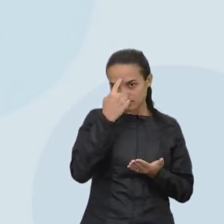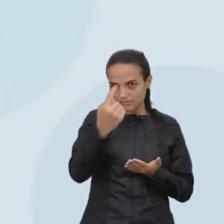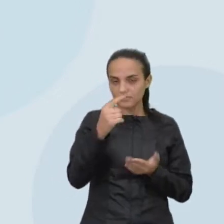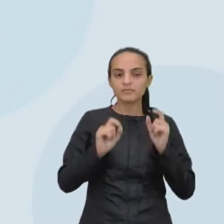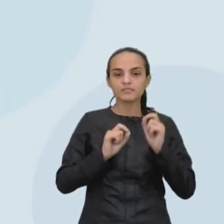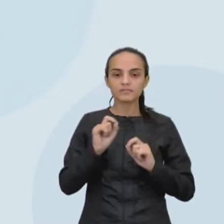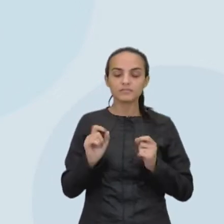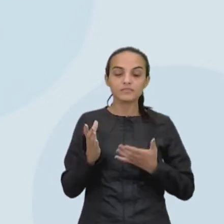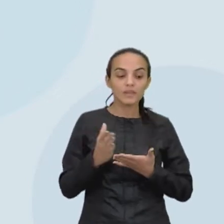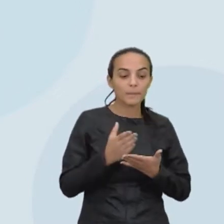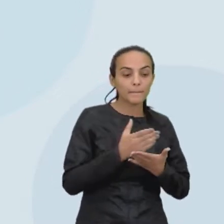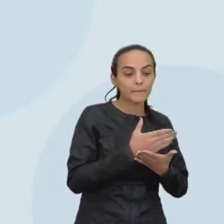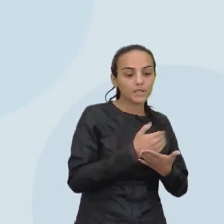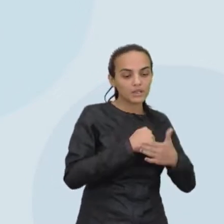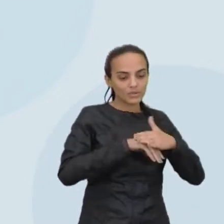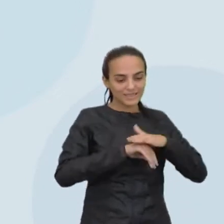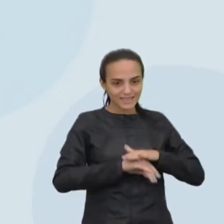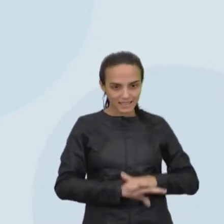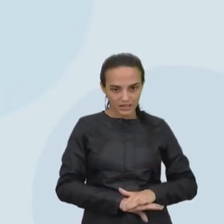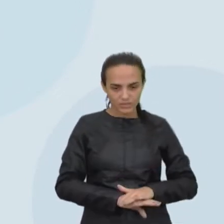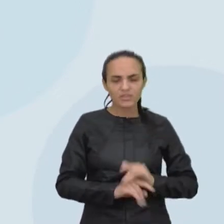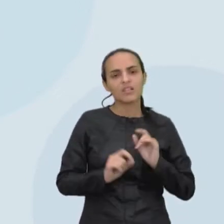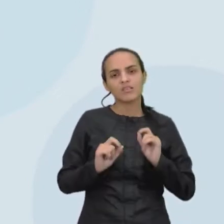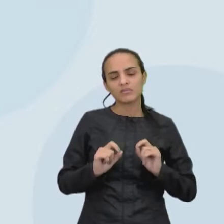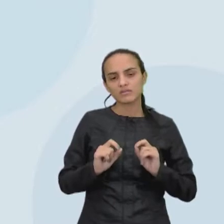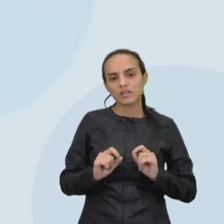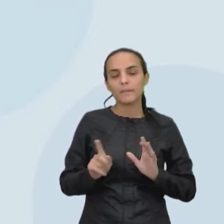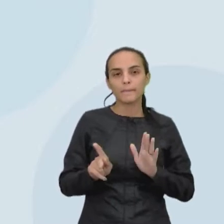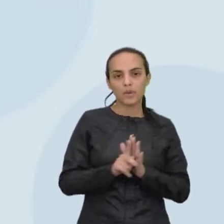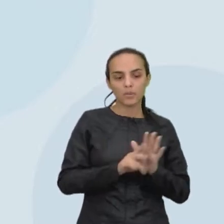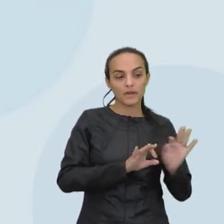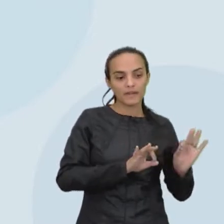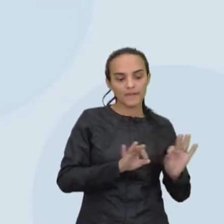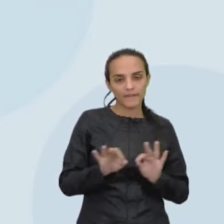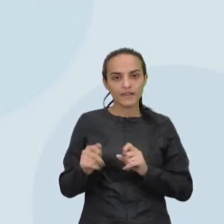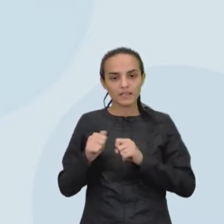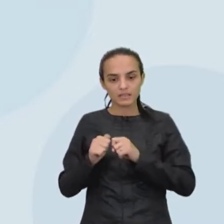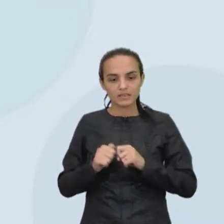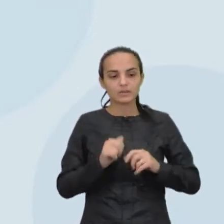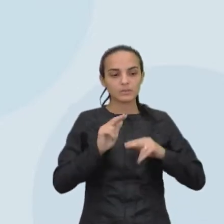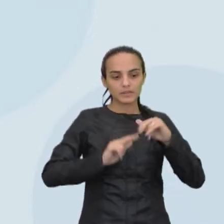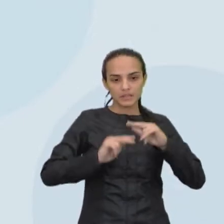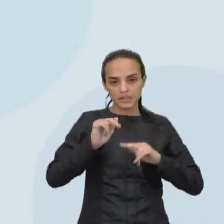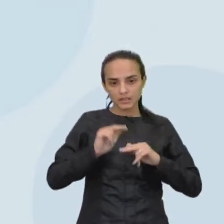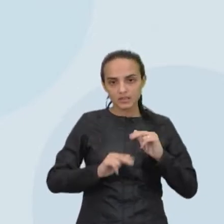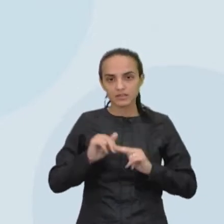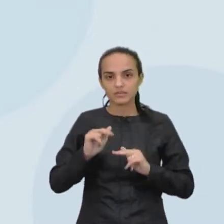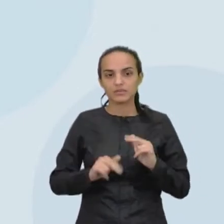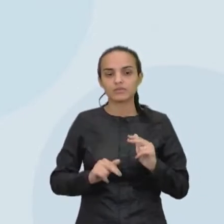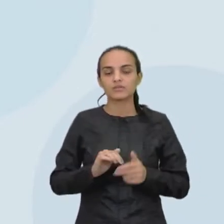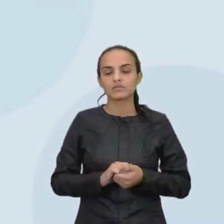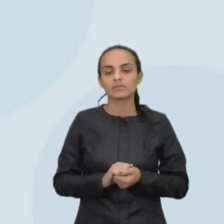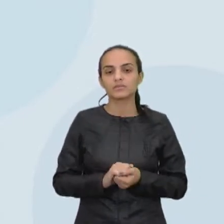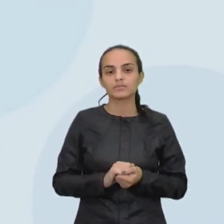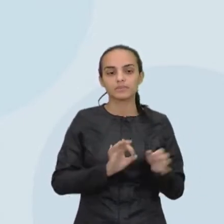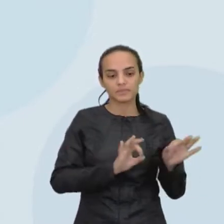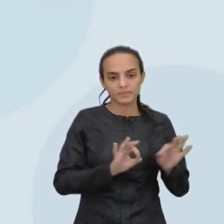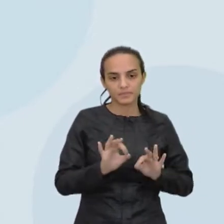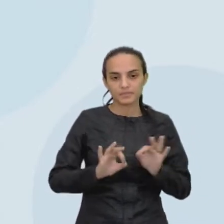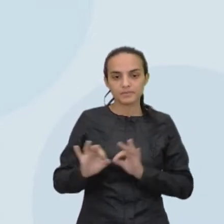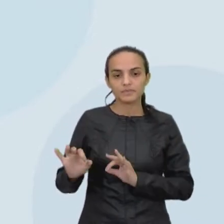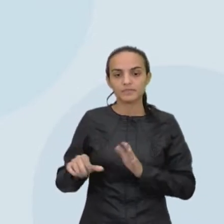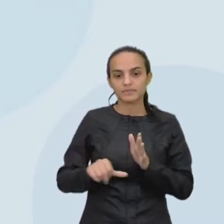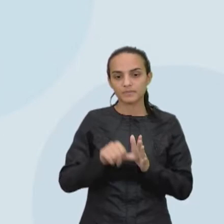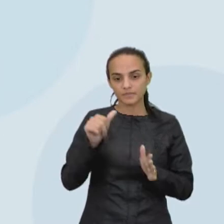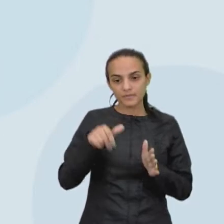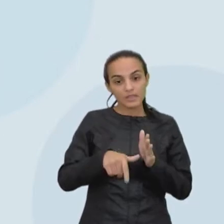seguinte, coletando dados. A coleta de dados para a realização do planejamento, veja, planejamento, tá? Primeiro,